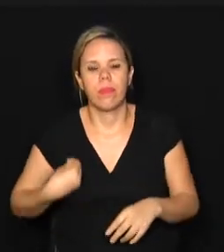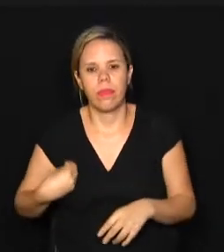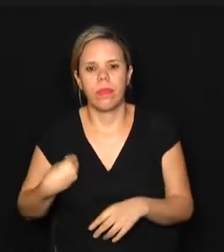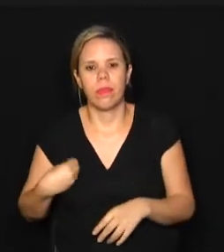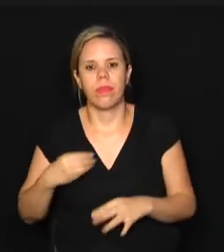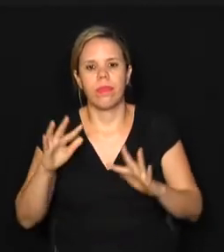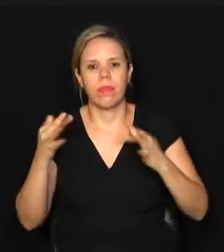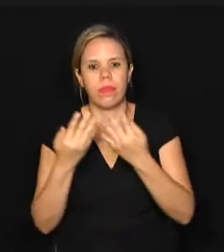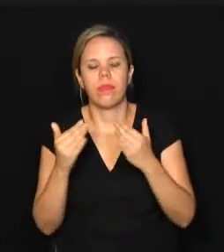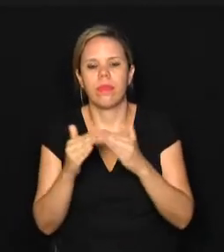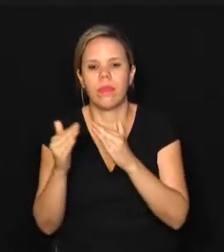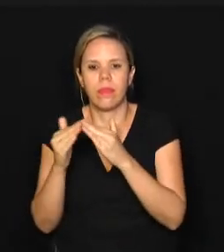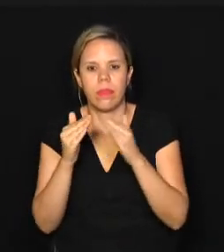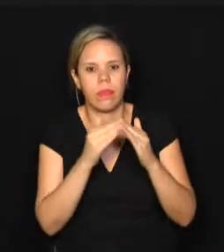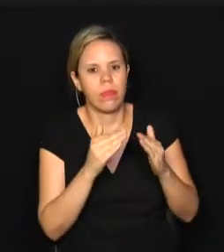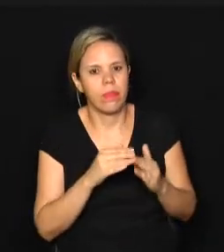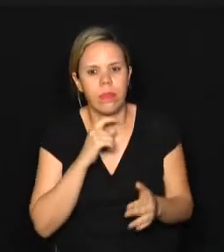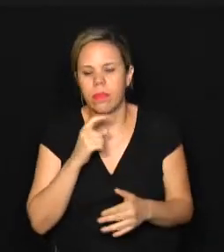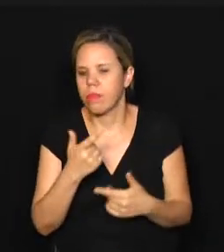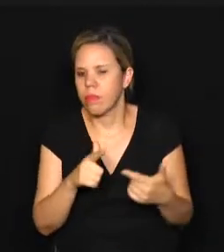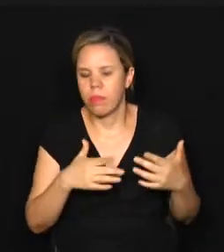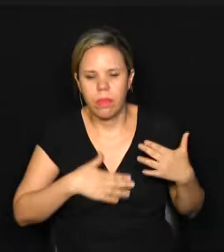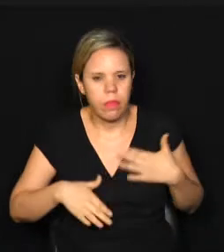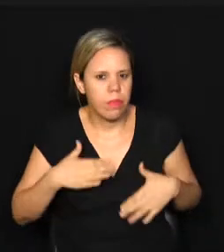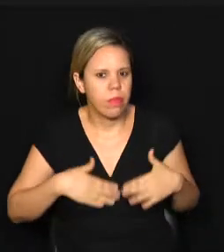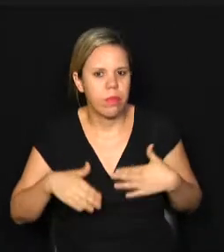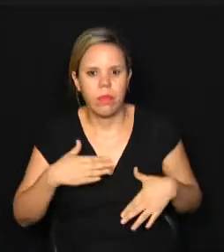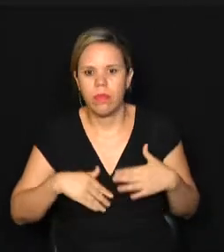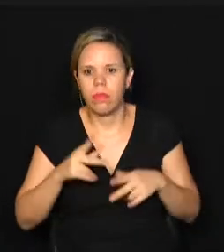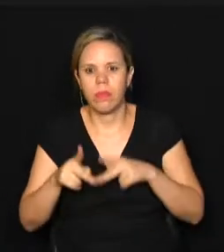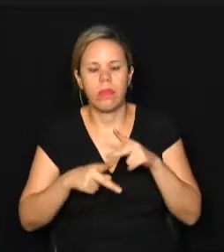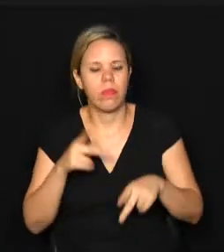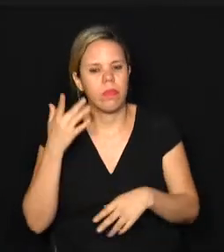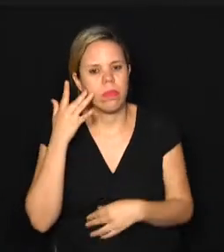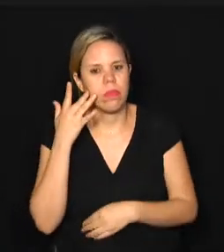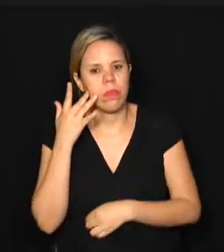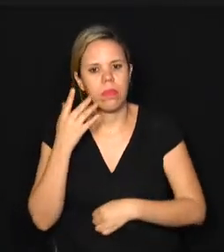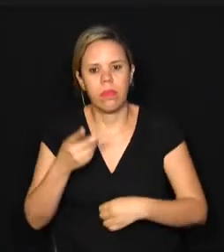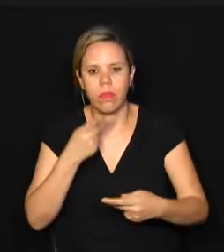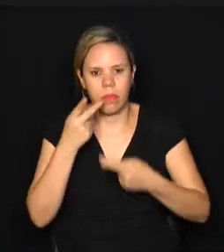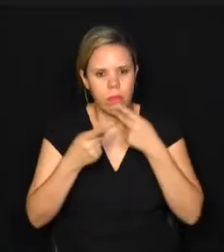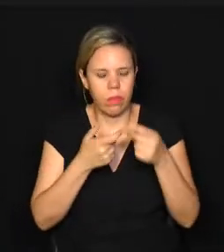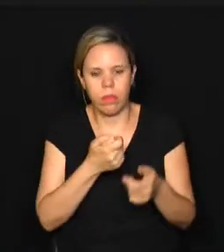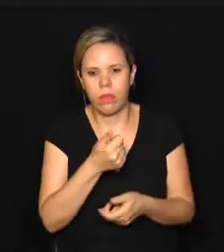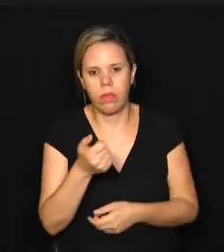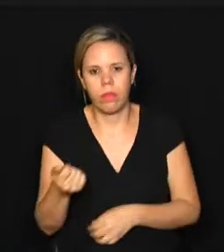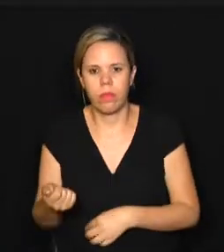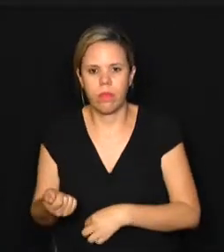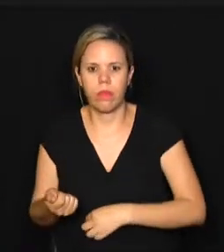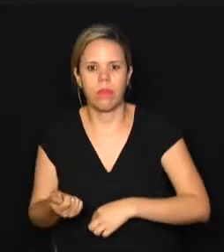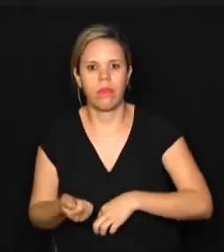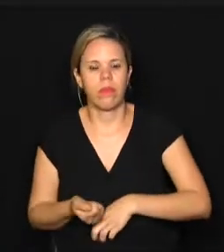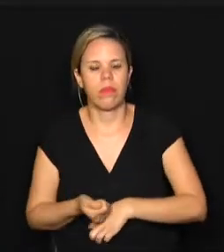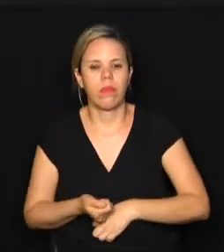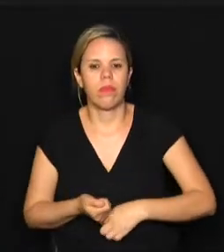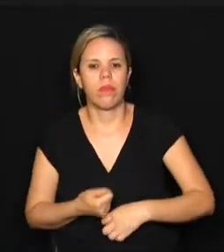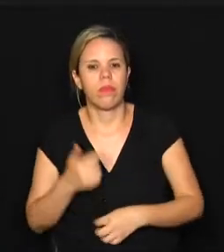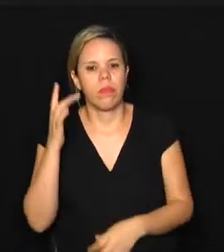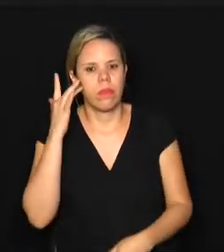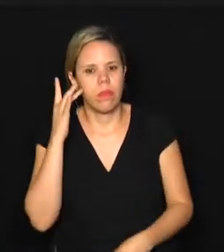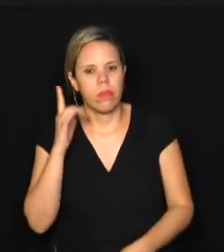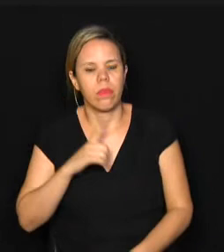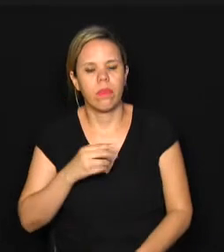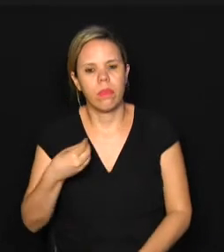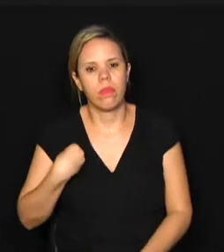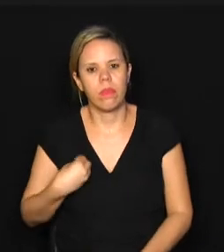estão morando. Ninguém tem sossego. Eu acho que os moradores já comentaram um pouquinho dessa questão. Acho que quem